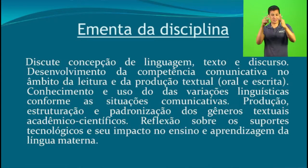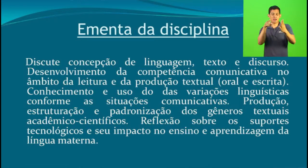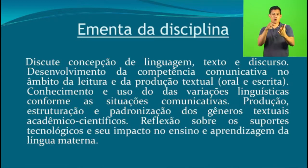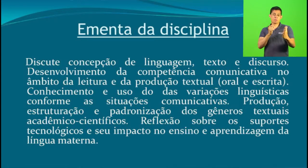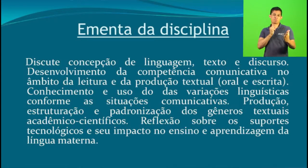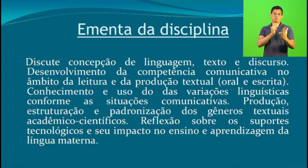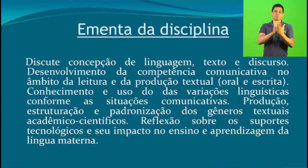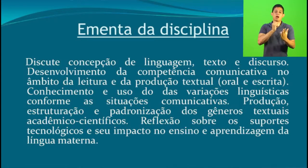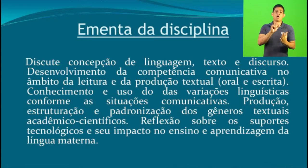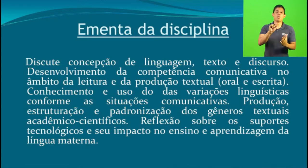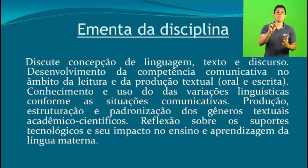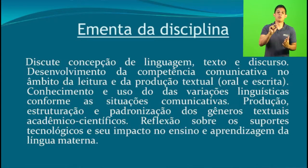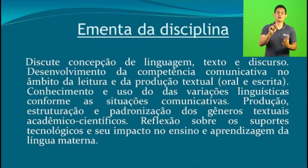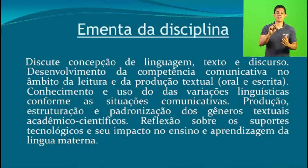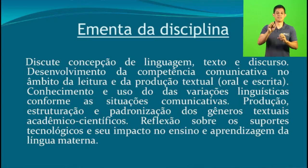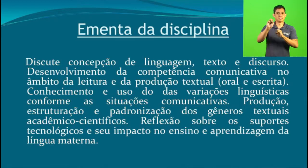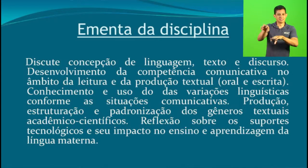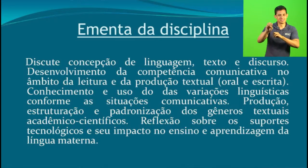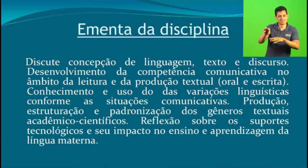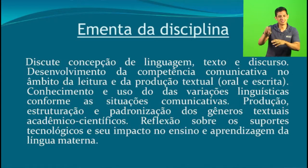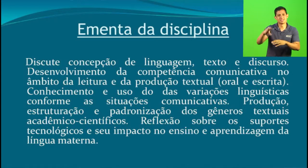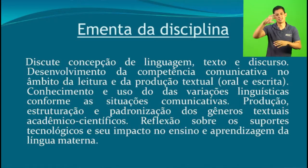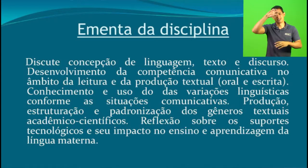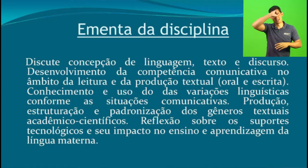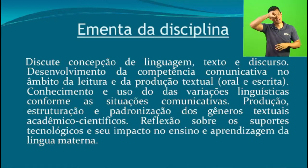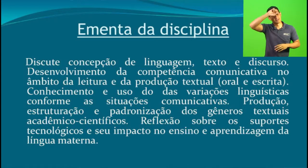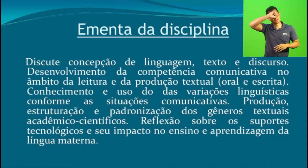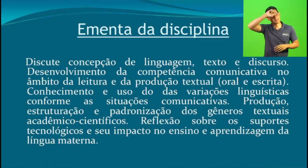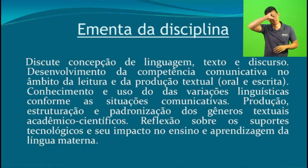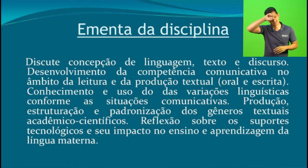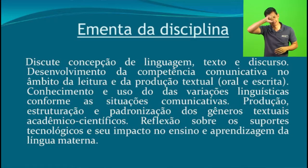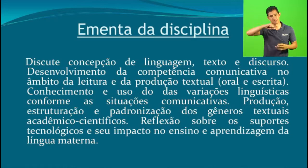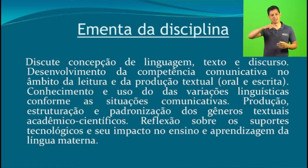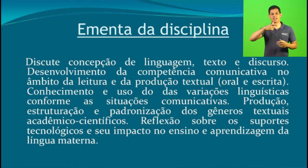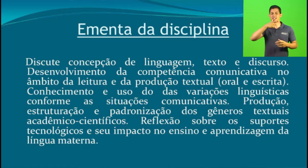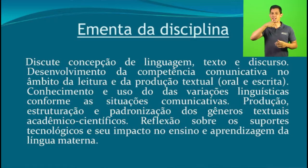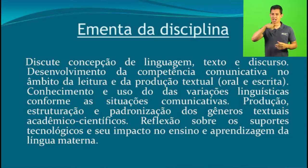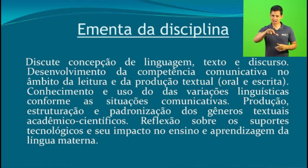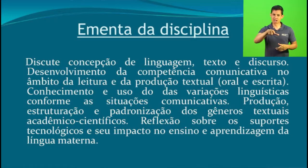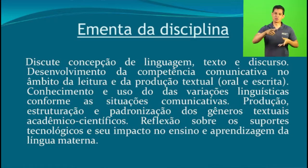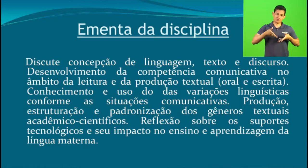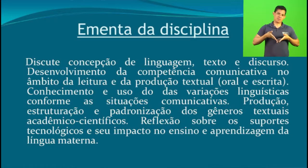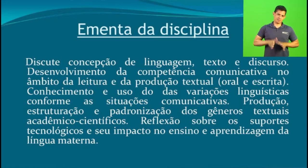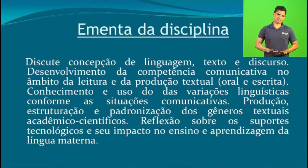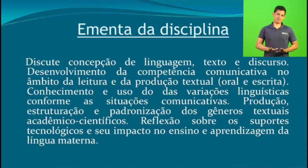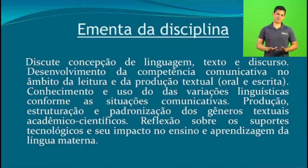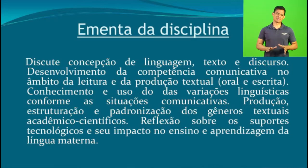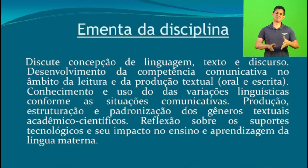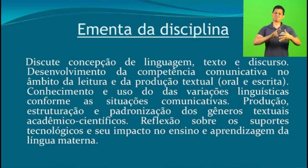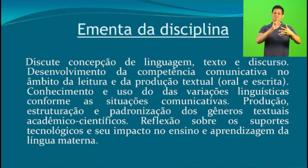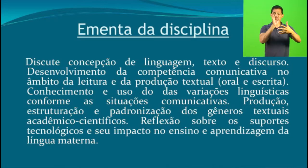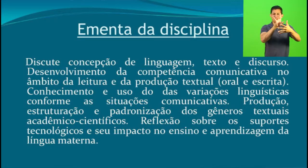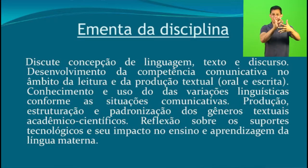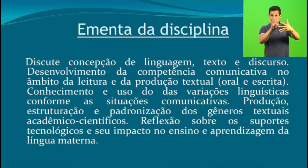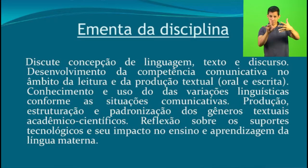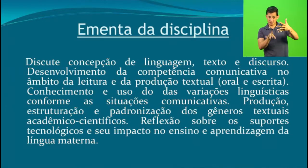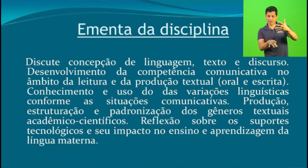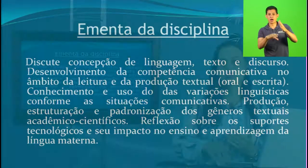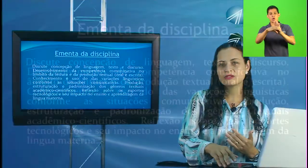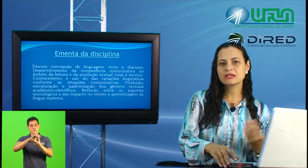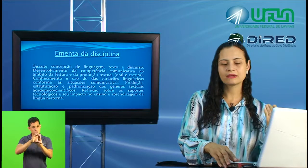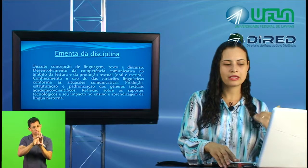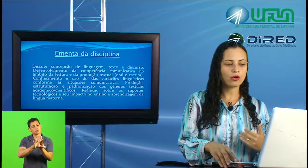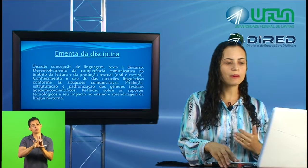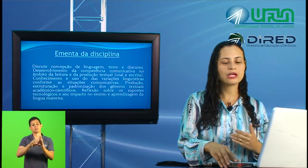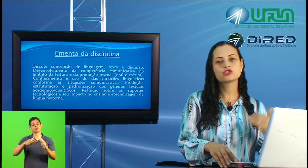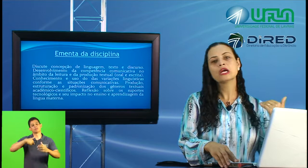no ensino-aprendizagem de língua materna. Então, nós vamos estudar, de forma geral, todos esses conteúdos que estão distribuídos, como eu